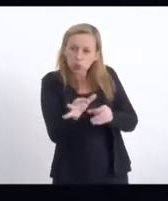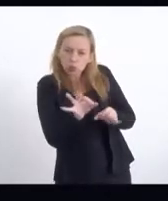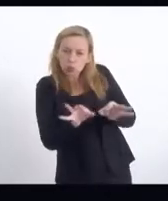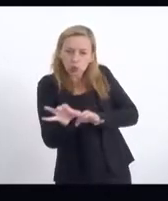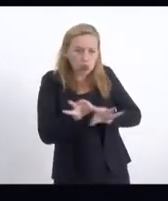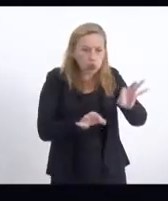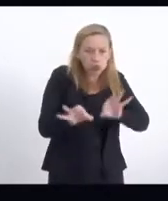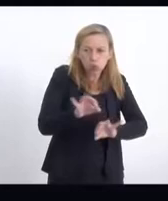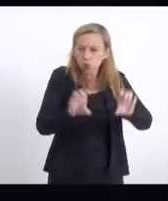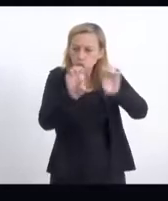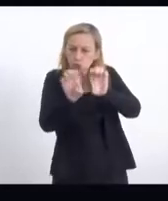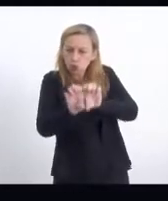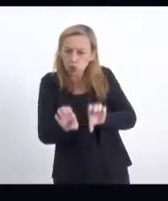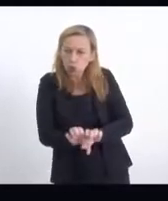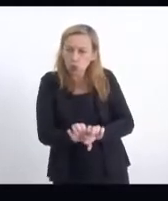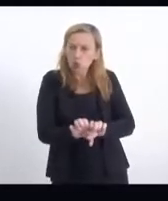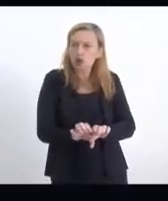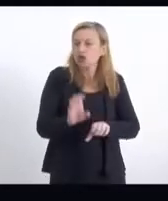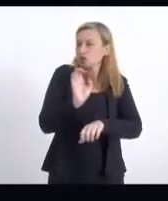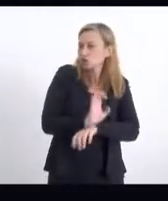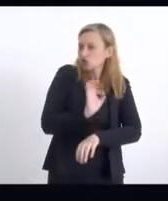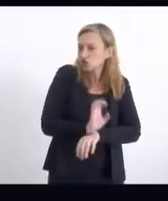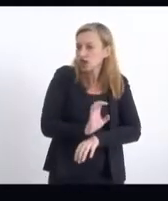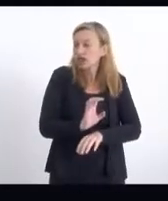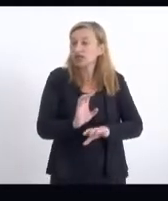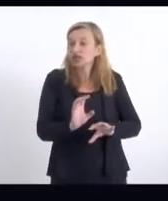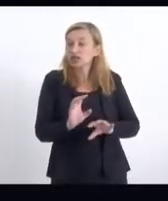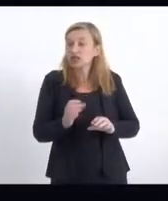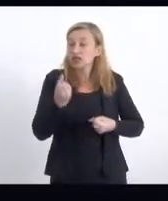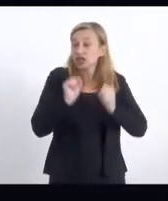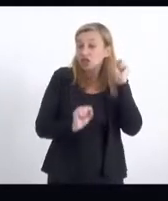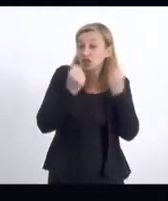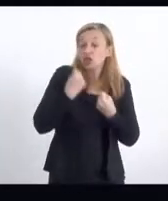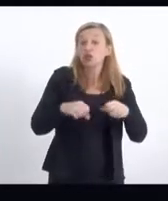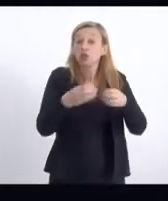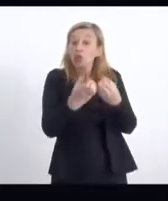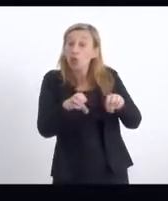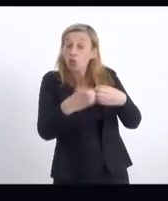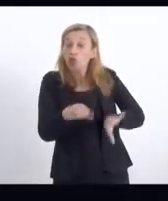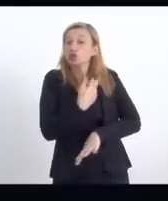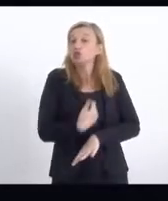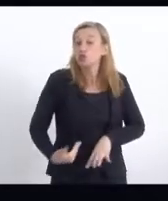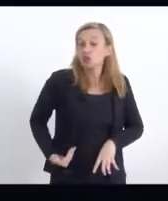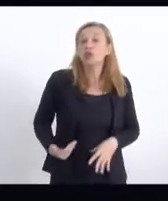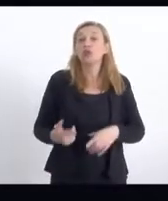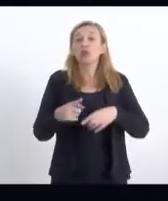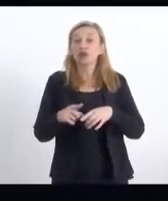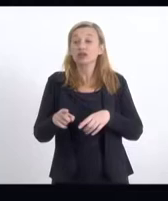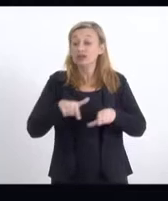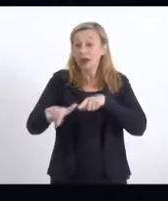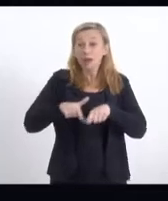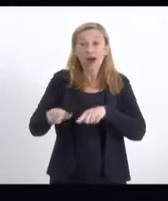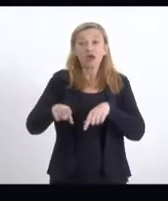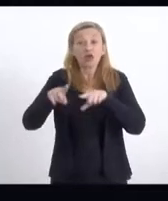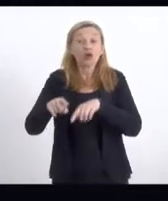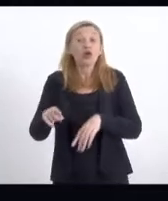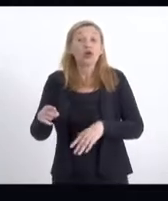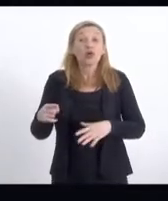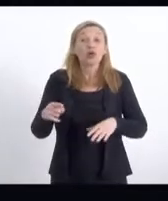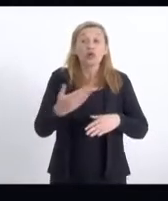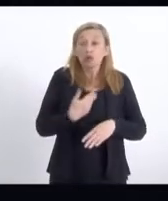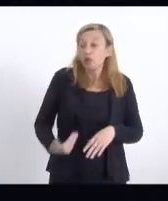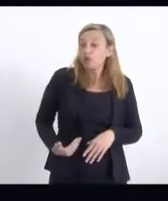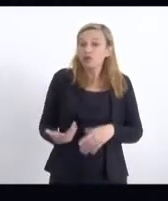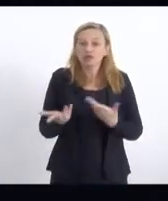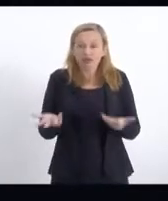pública do Estado, reestruturar a máquina pública das prefeituras onde puder, concurso público, gente. Serviço público é gente, não pode ter gente de mais, mas não pode ter gente de